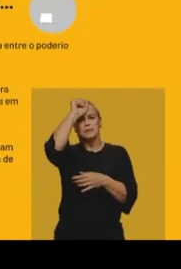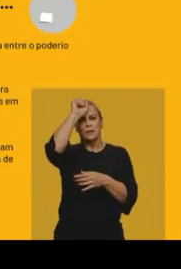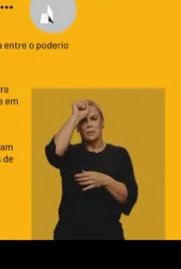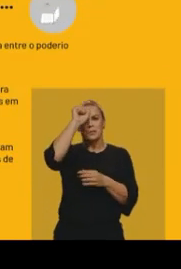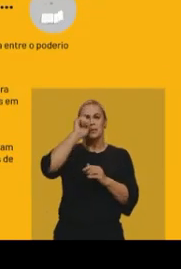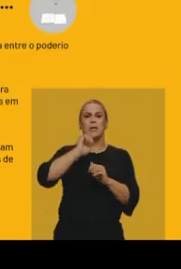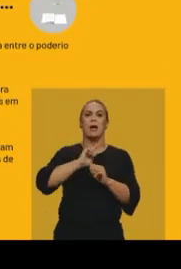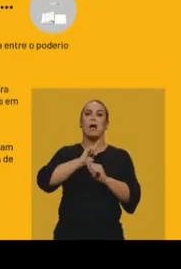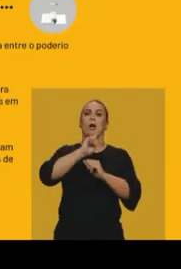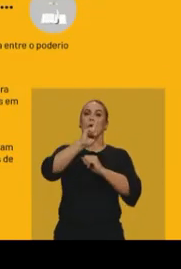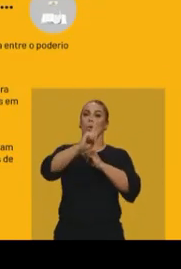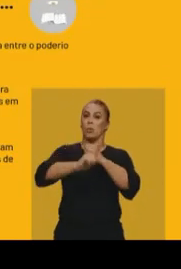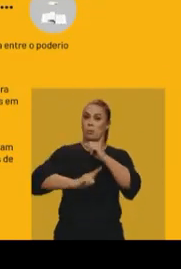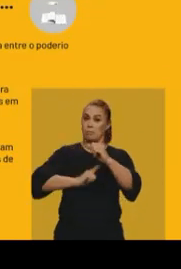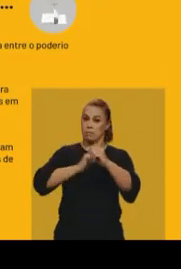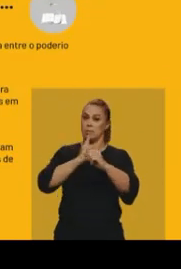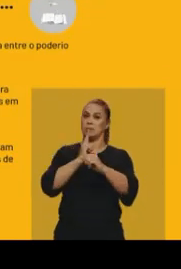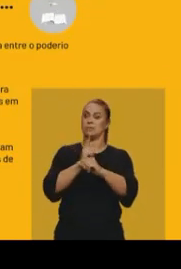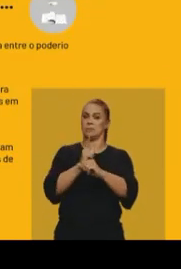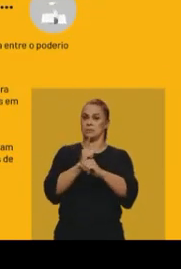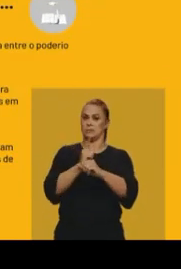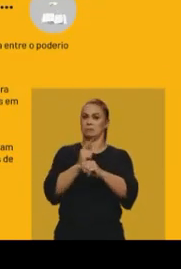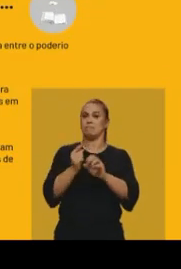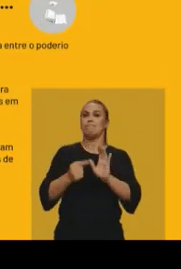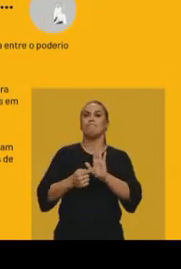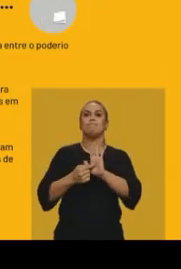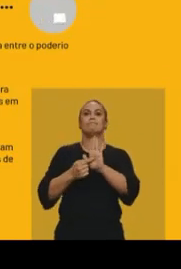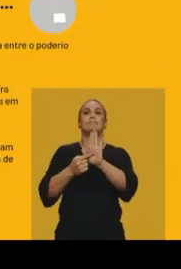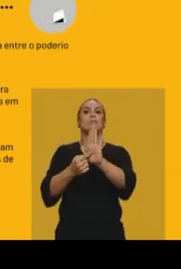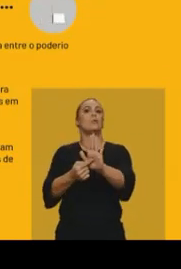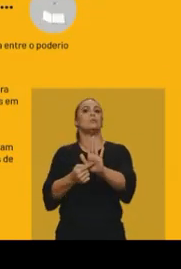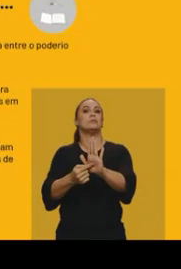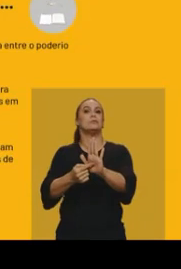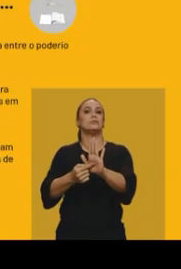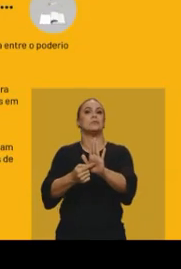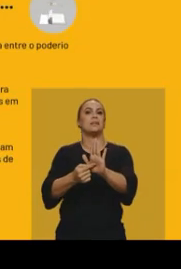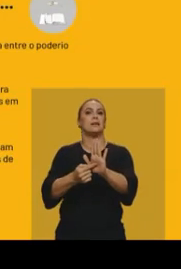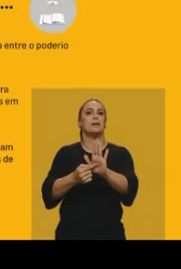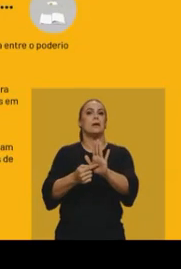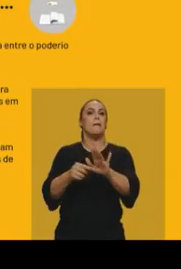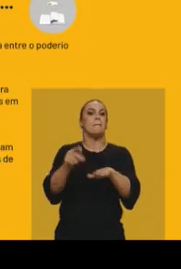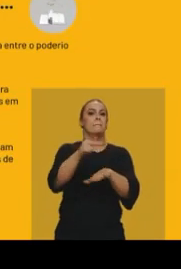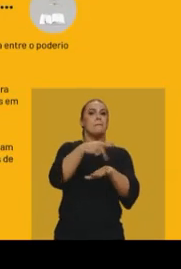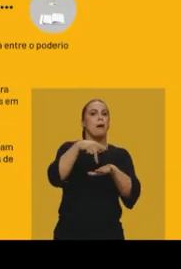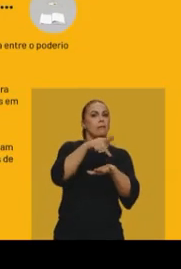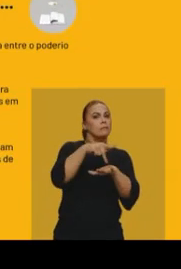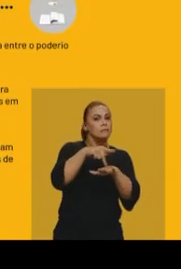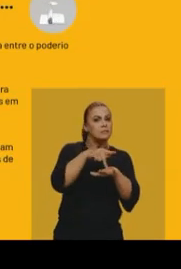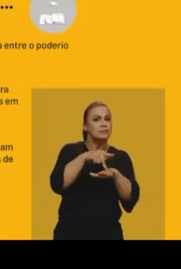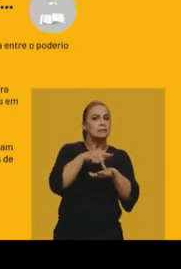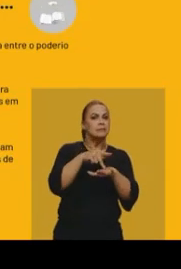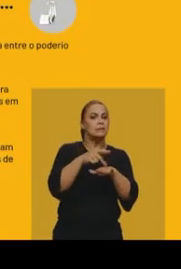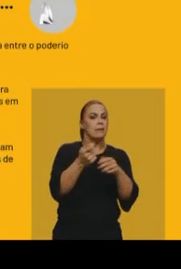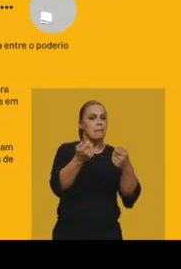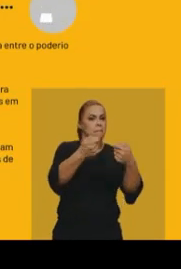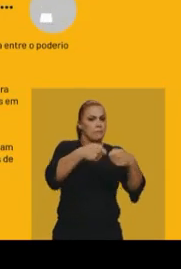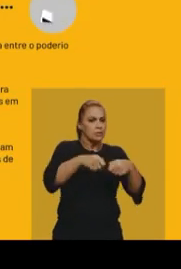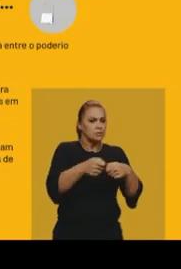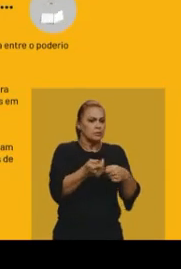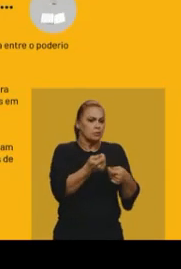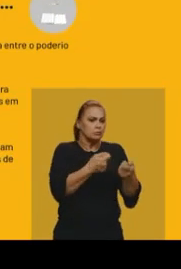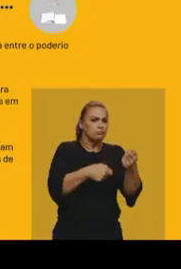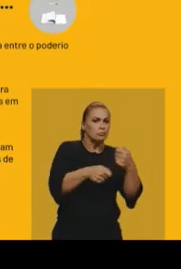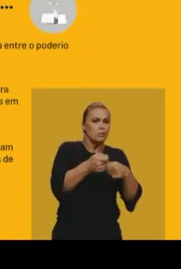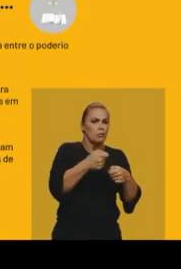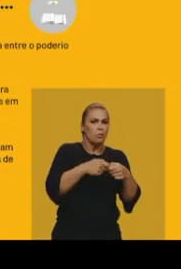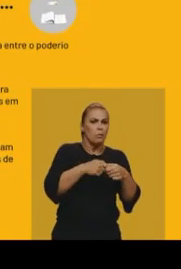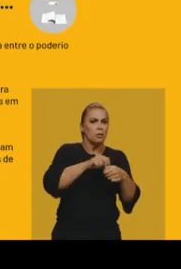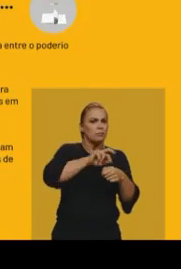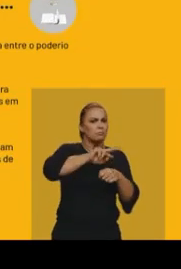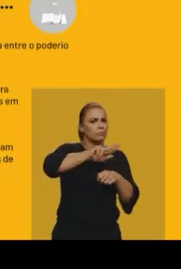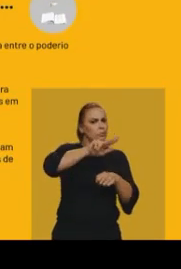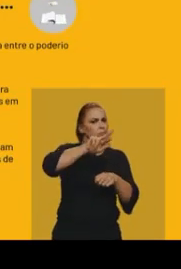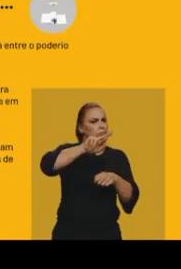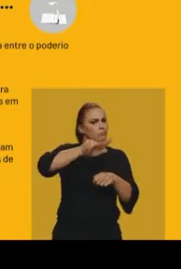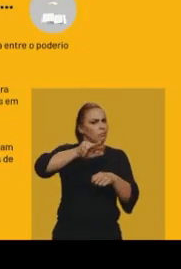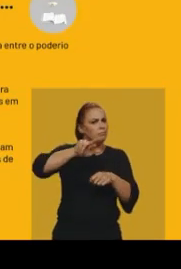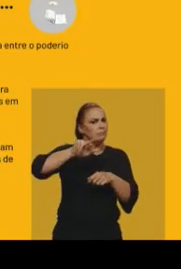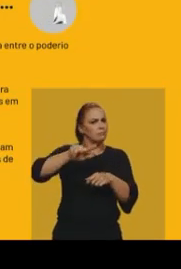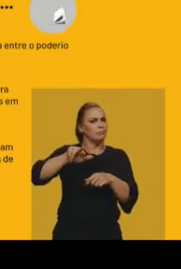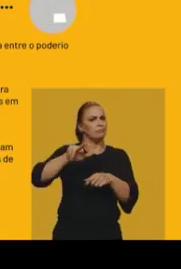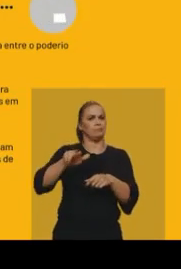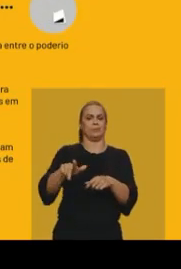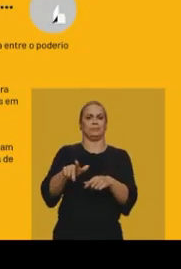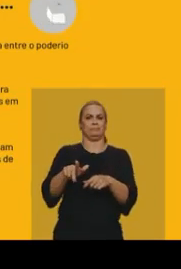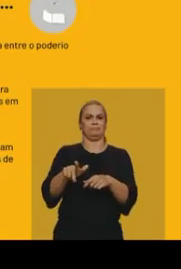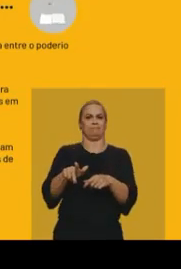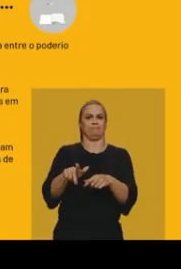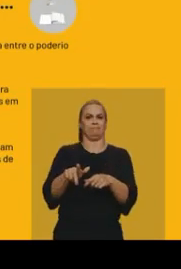a diferença entre o poderio econômico dos países. Então, seria algo totalmente